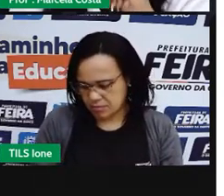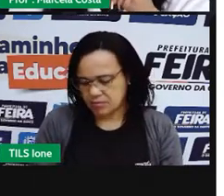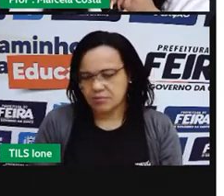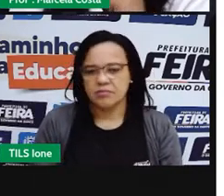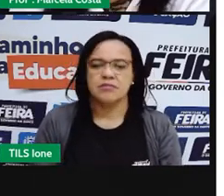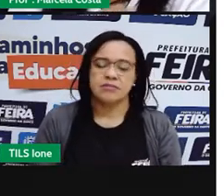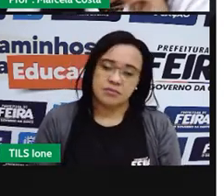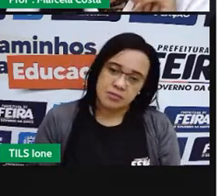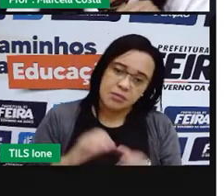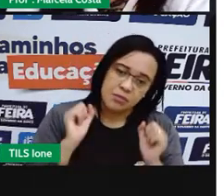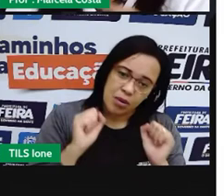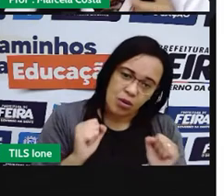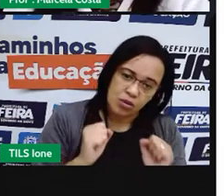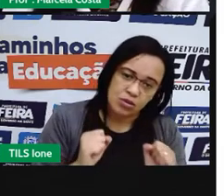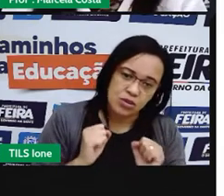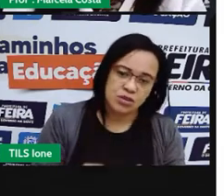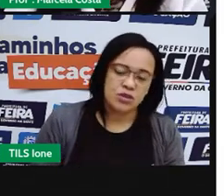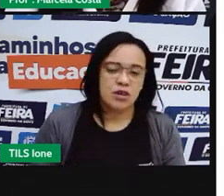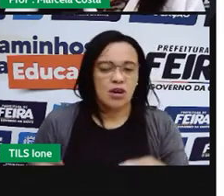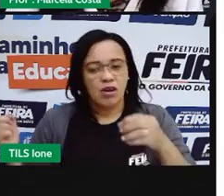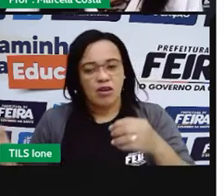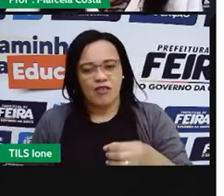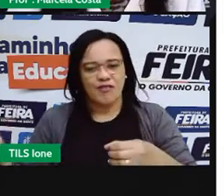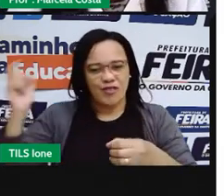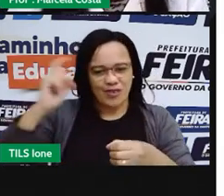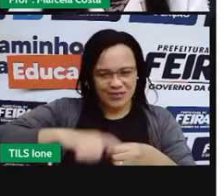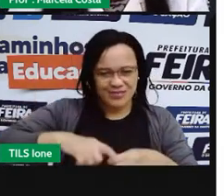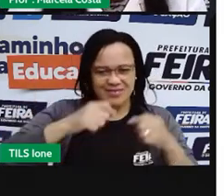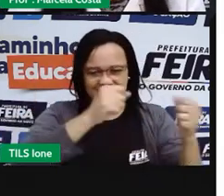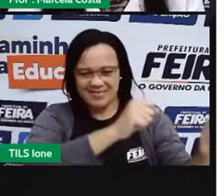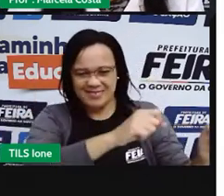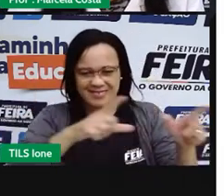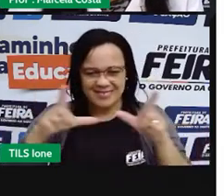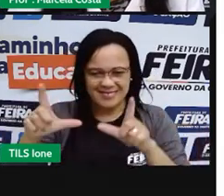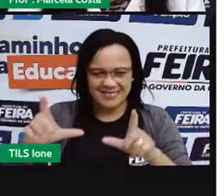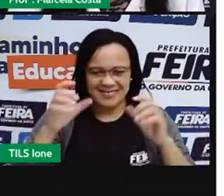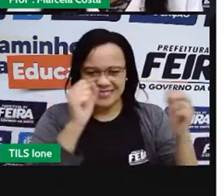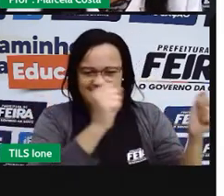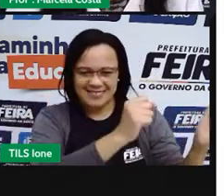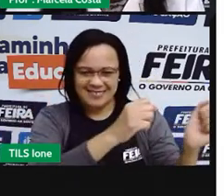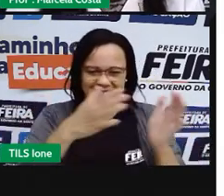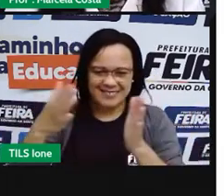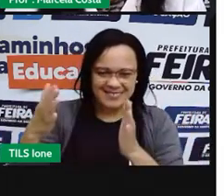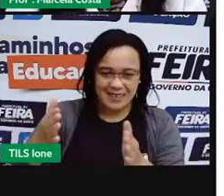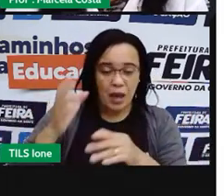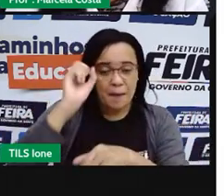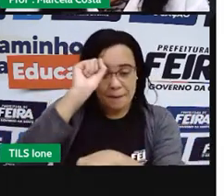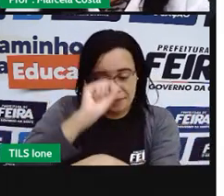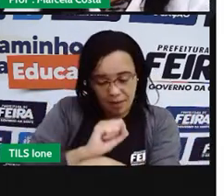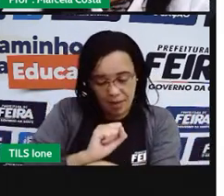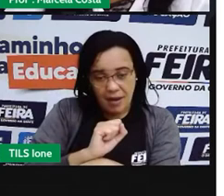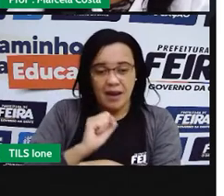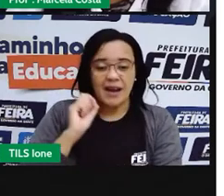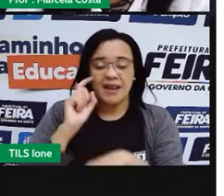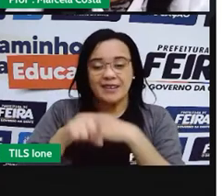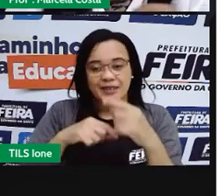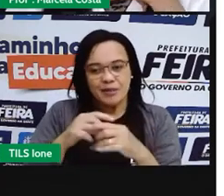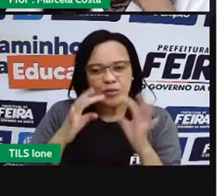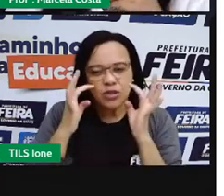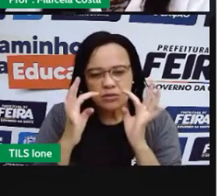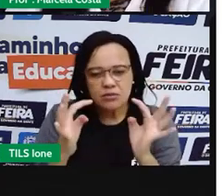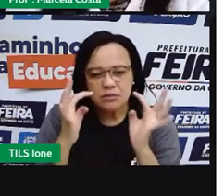que acompanham, você pode voltar para esse momento da aula, quando passar o vídeo, para você conseguir